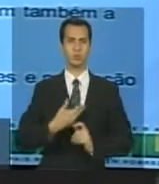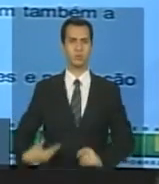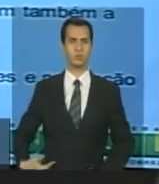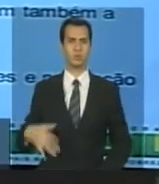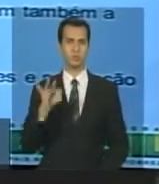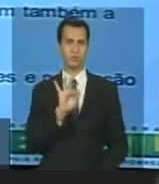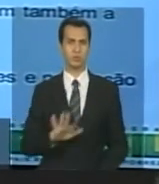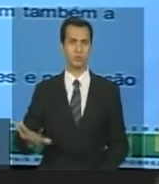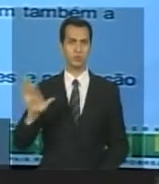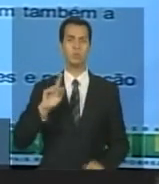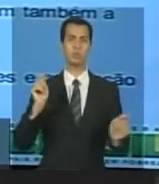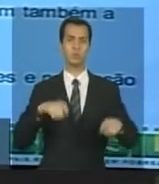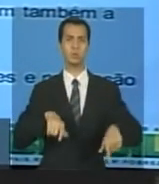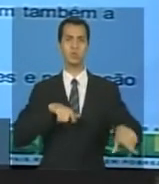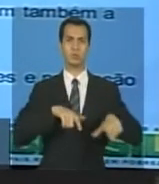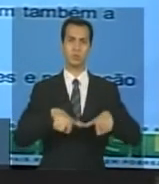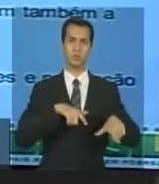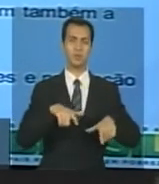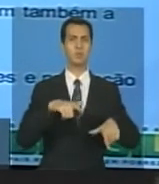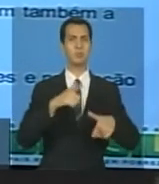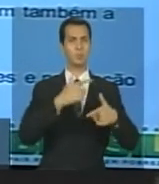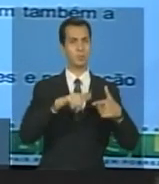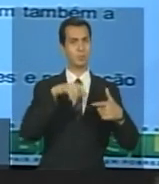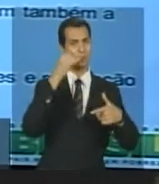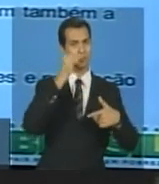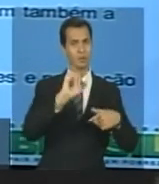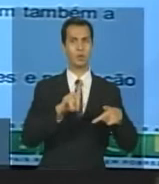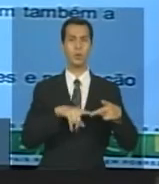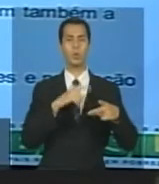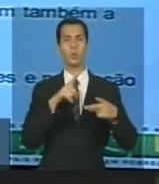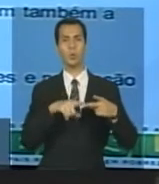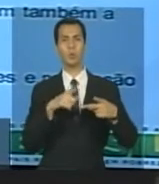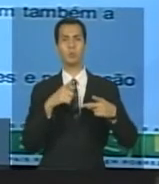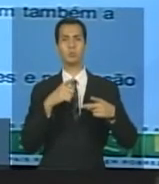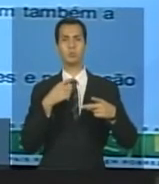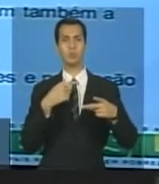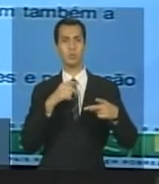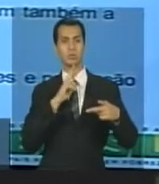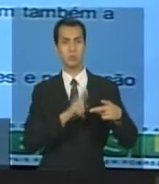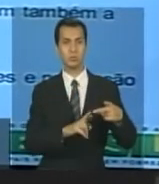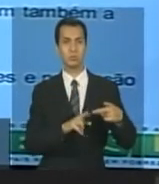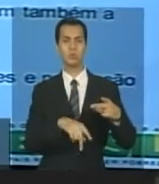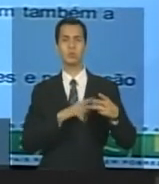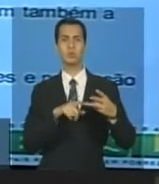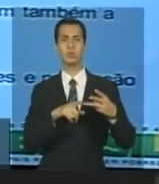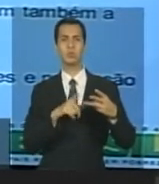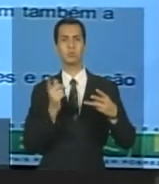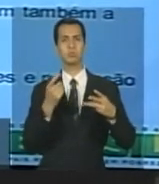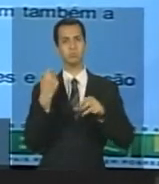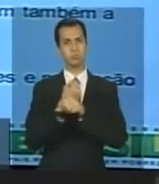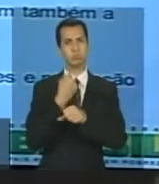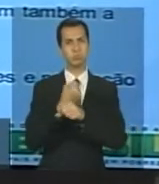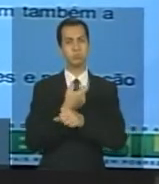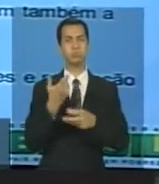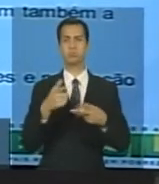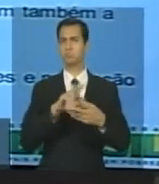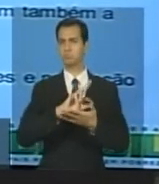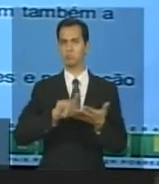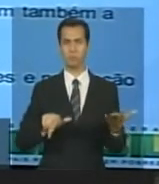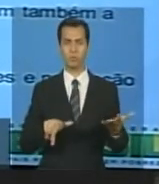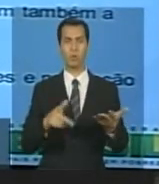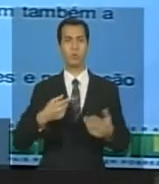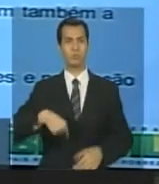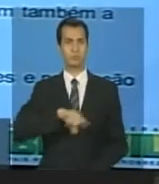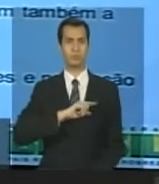eficiente na tanto na prevenção da preparação na re a reconstrução e um álbum aqui com suas ações a permite